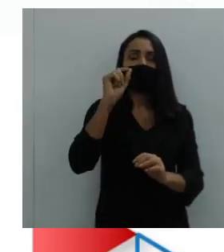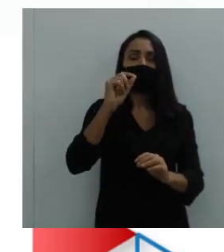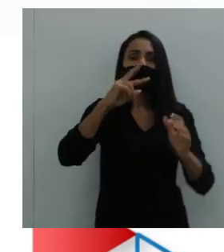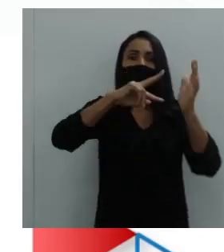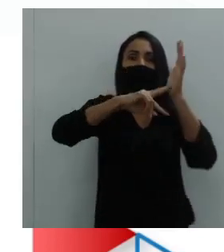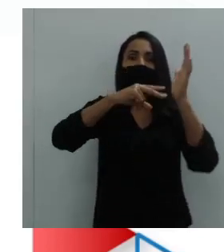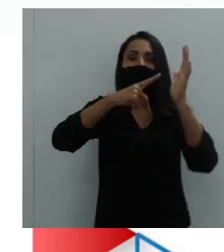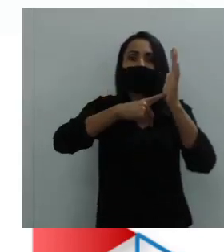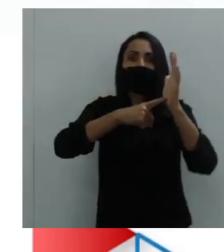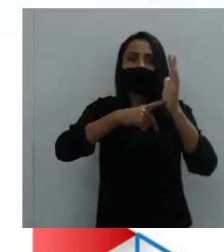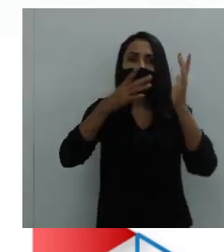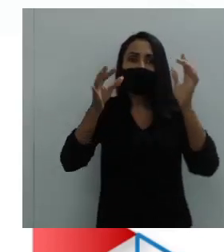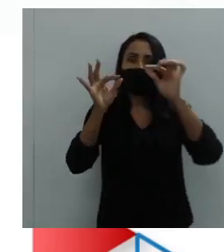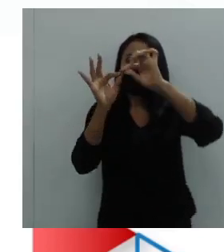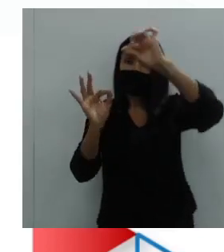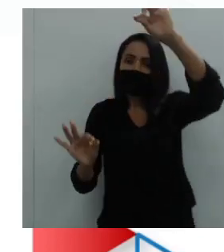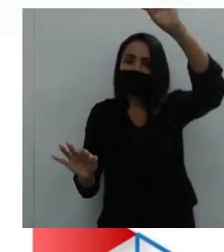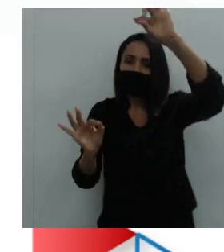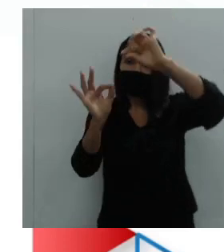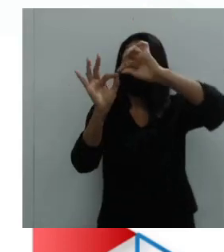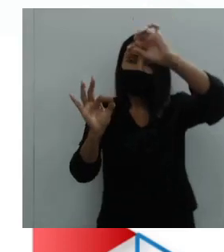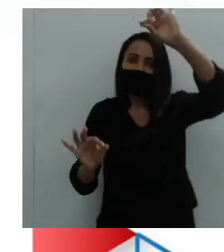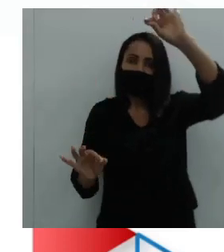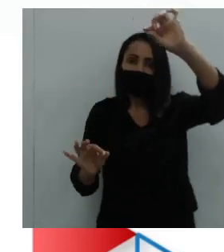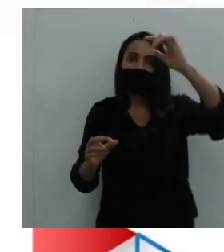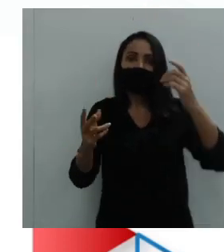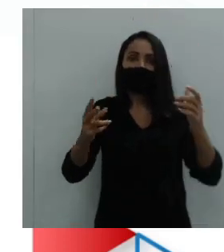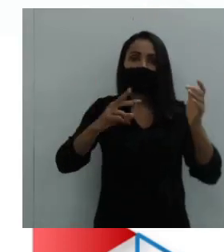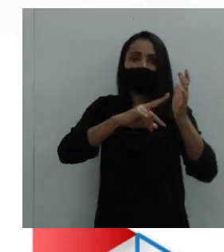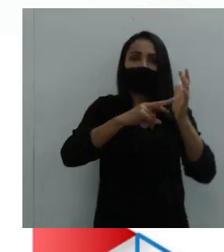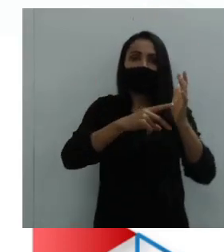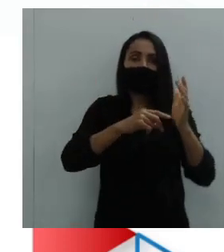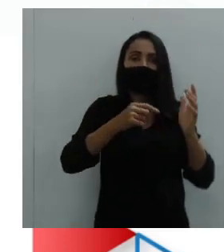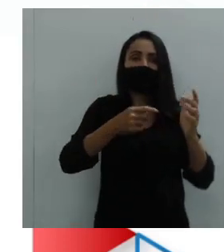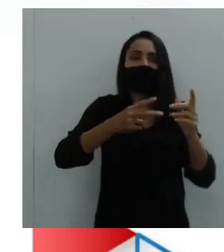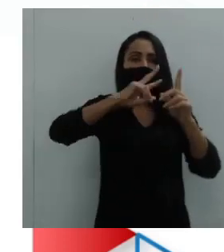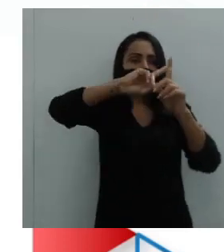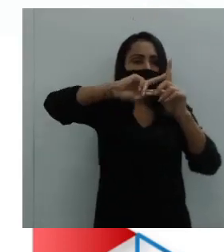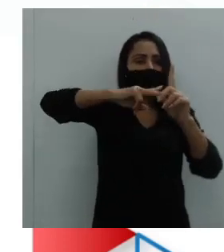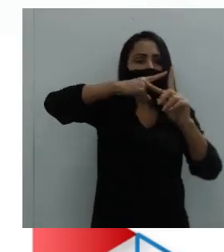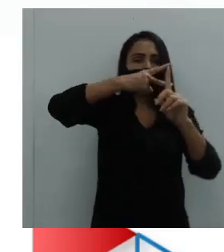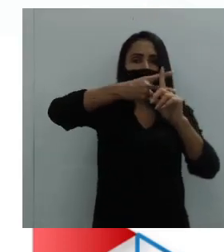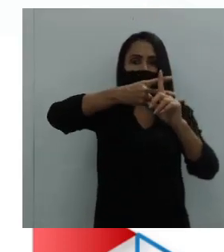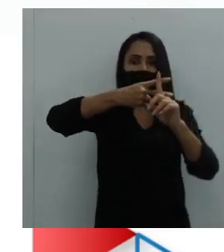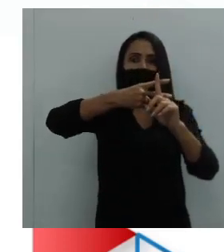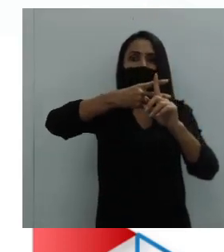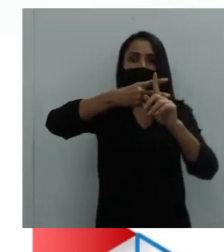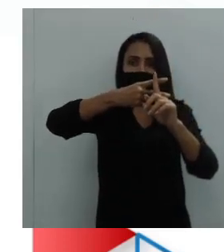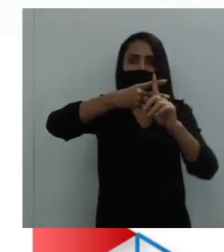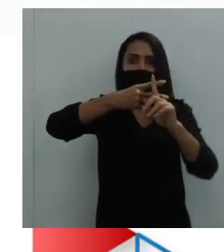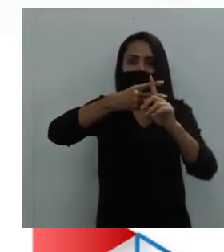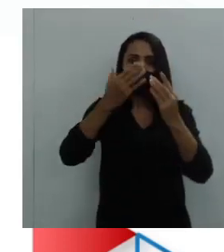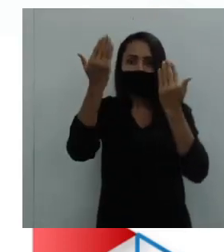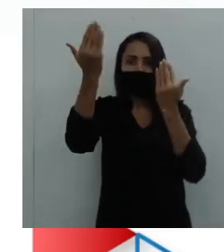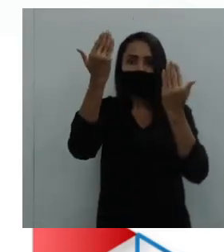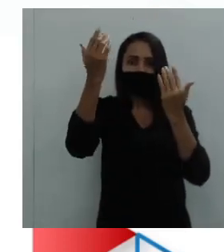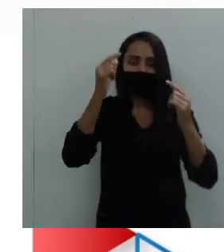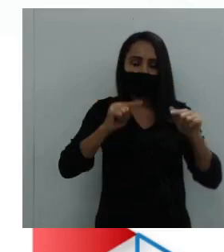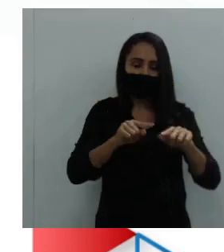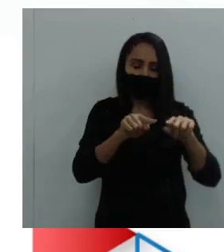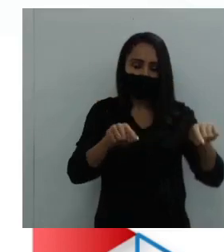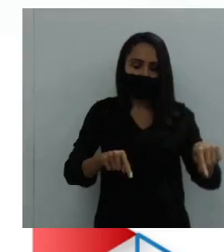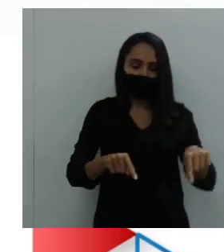que os lados do trapézio obtidos medem 2 vezes a medida do primeiro. O dobro. Fechou?